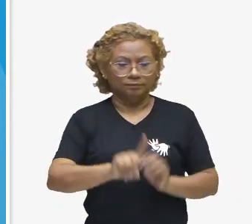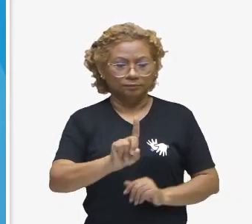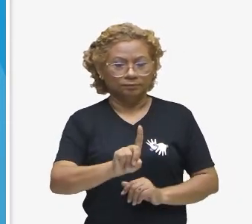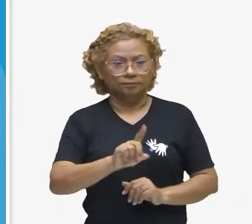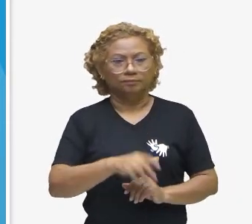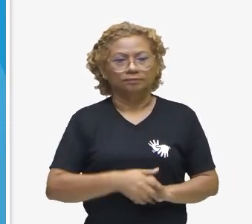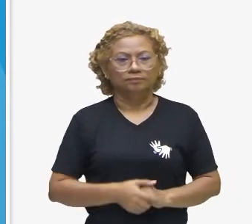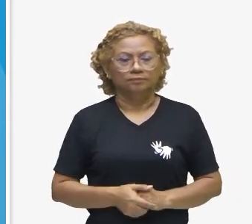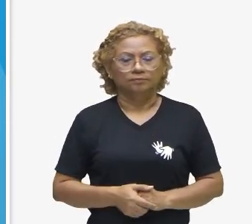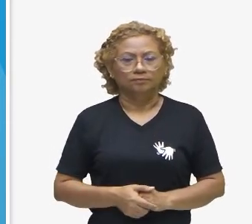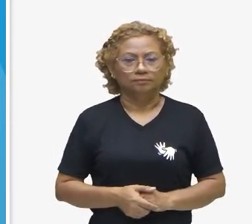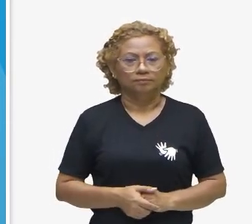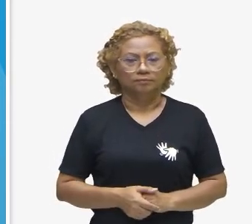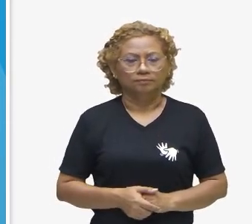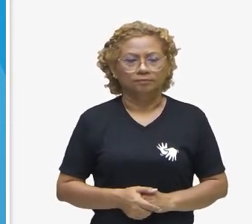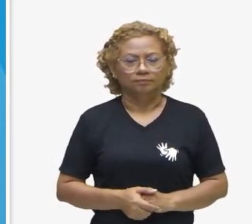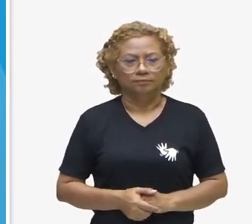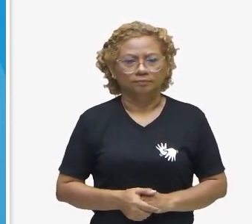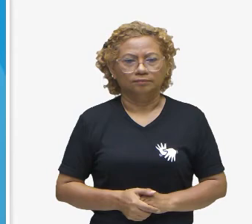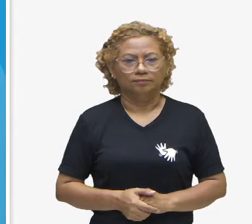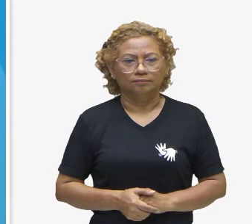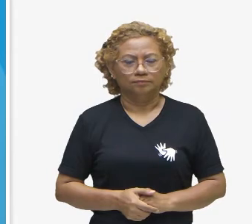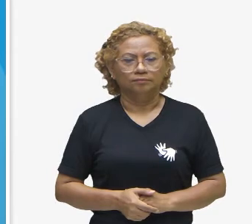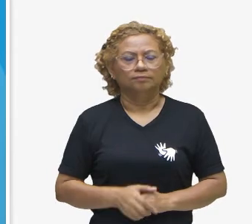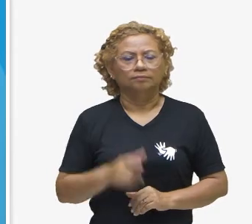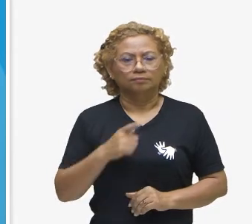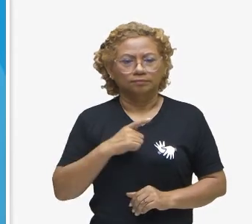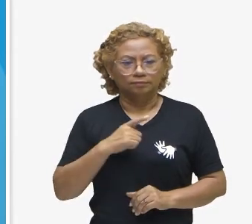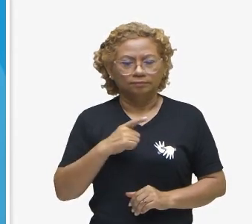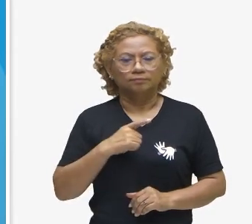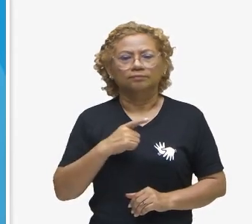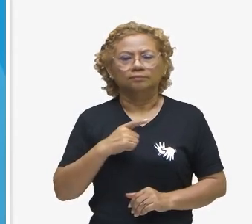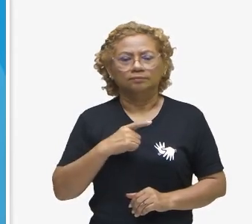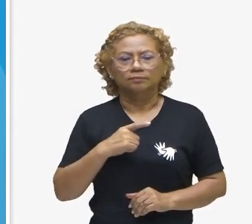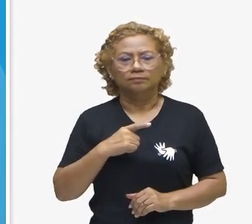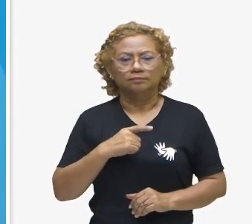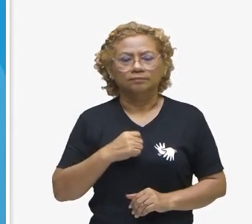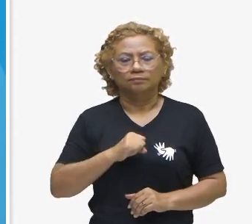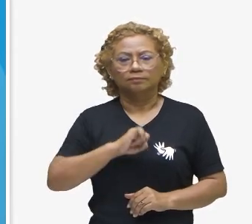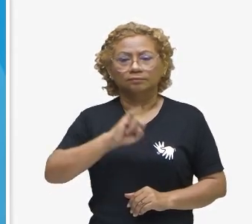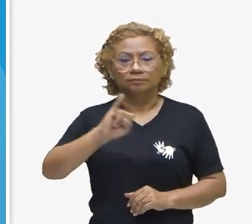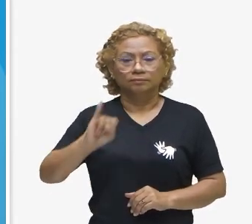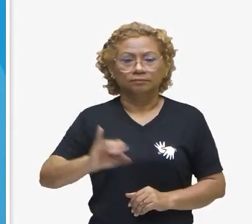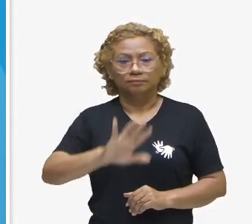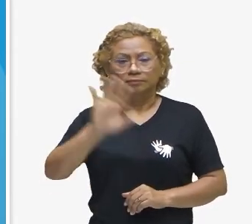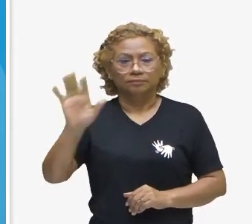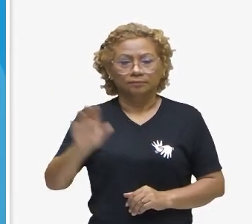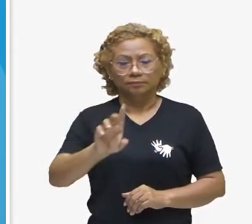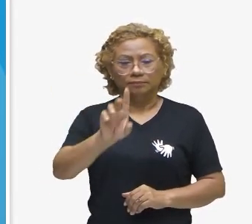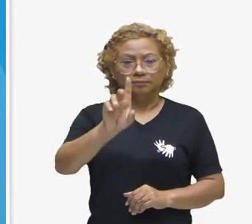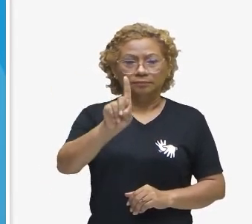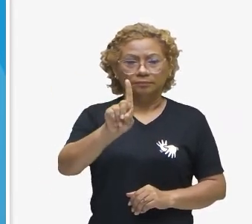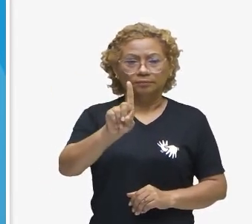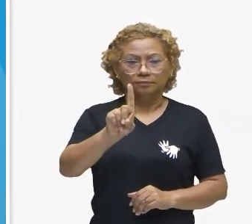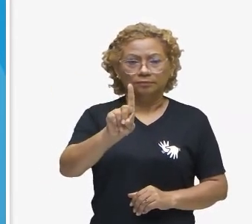e 1. Sempre vai ter um valor correspondente aqui no eixo dos